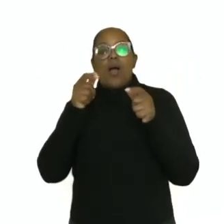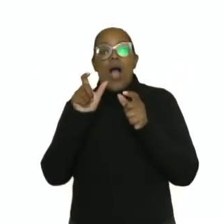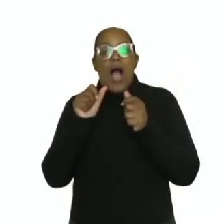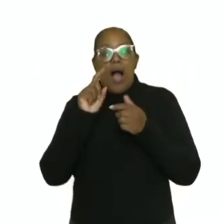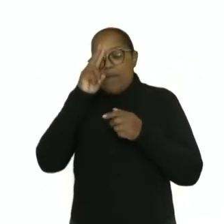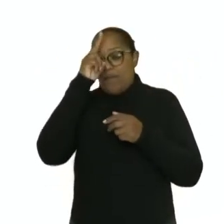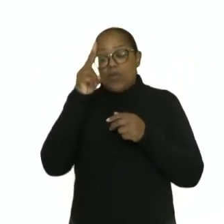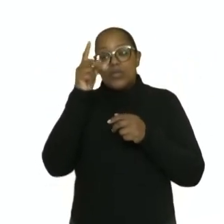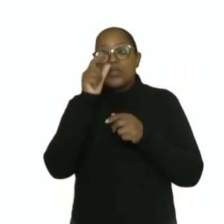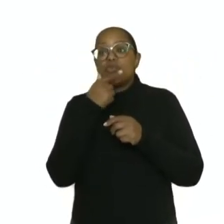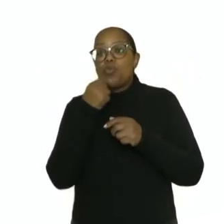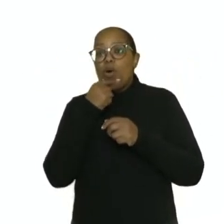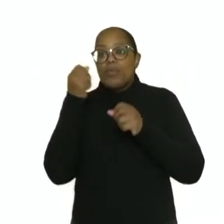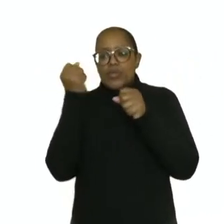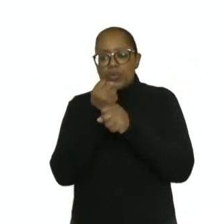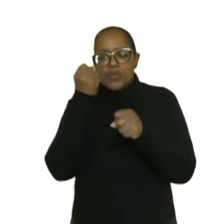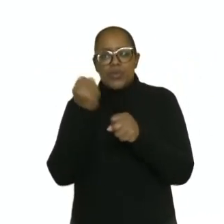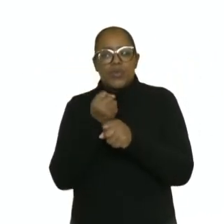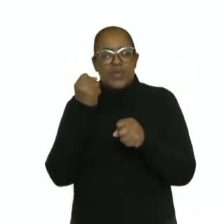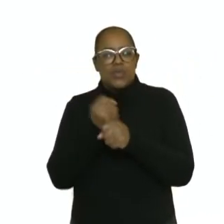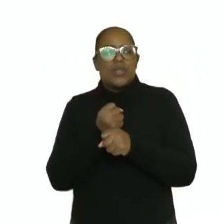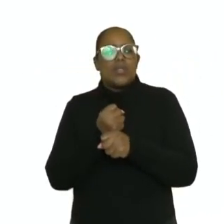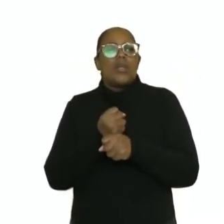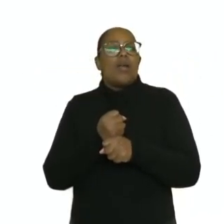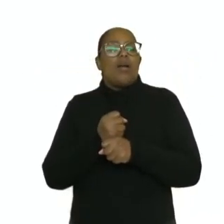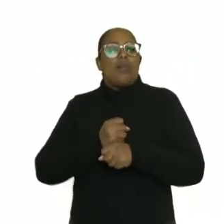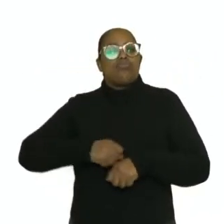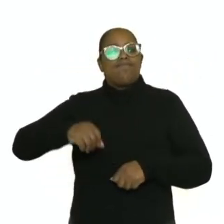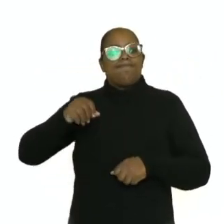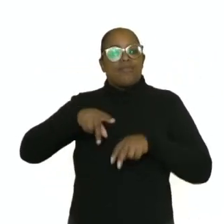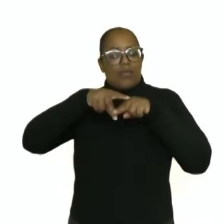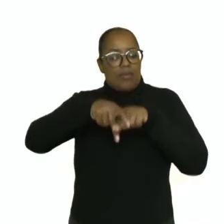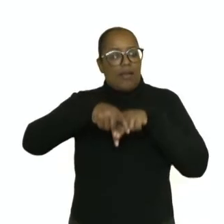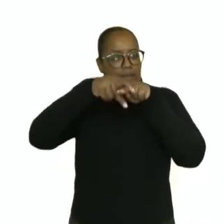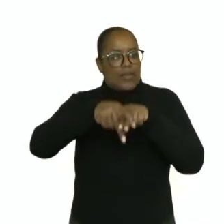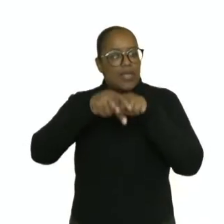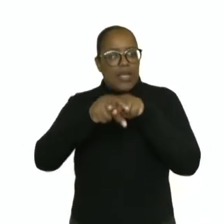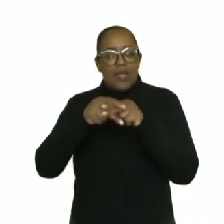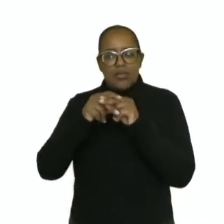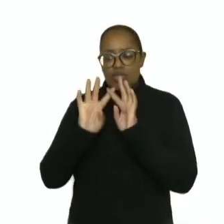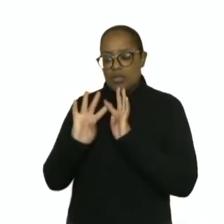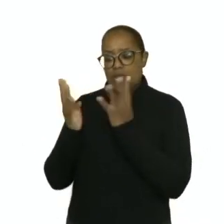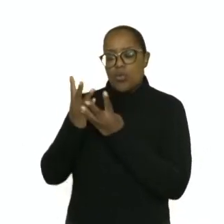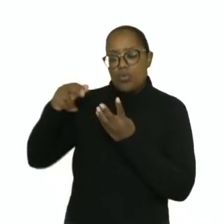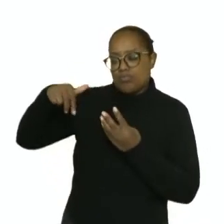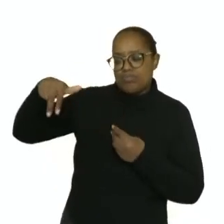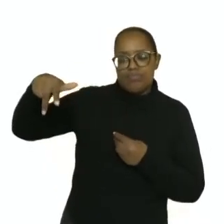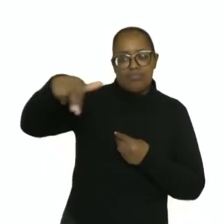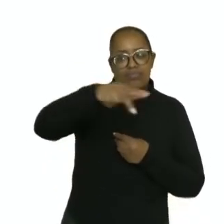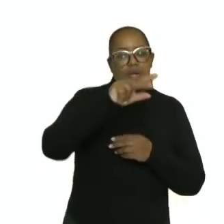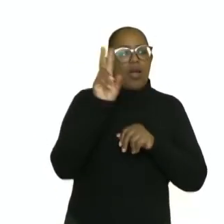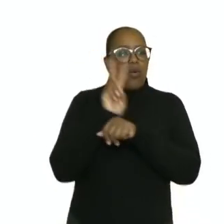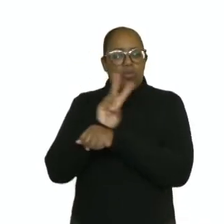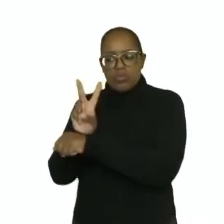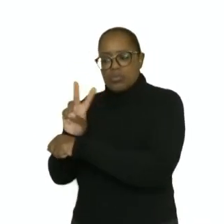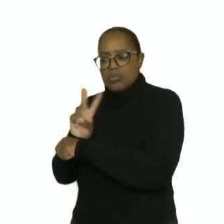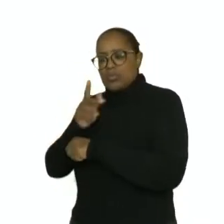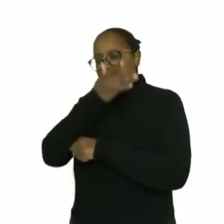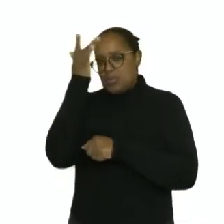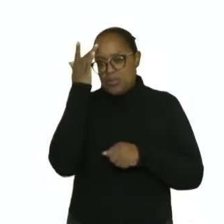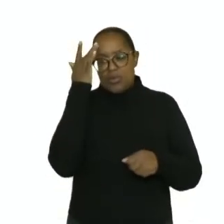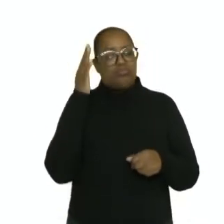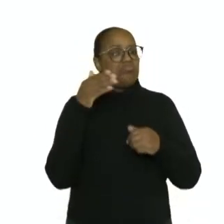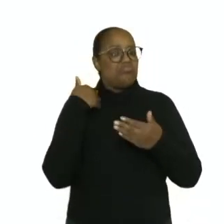suicidas. Cavaleiros circulam vigiando as pessoas. Não importa se são ruins, nem importa se